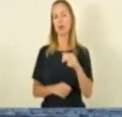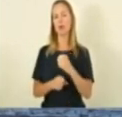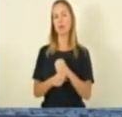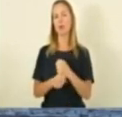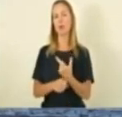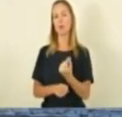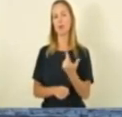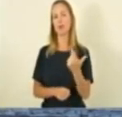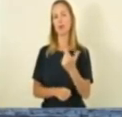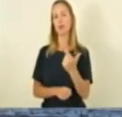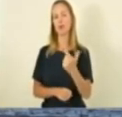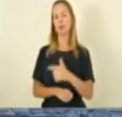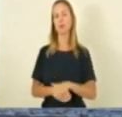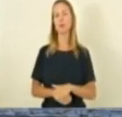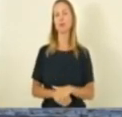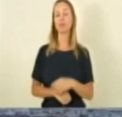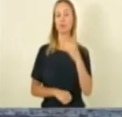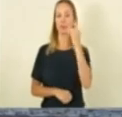29/11/2022.